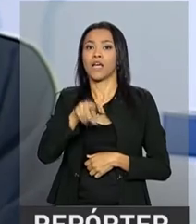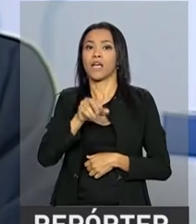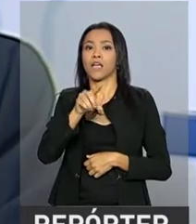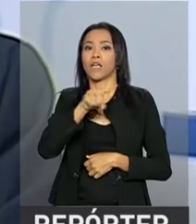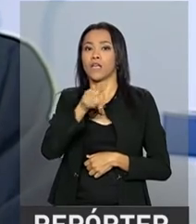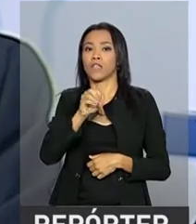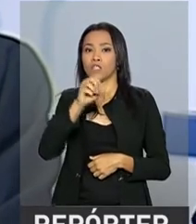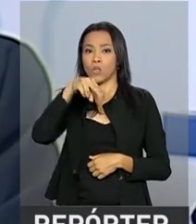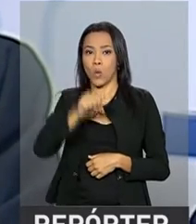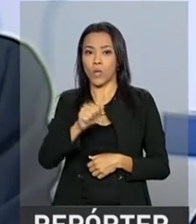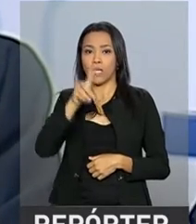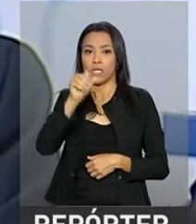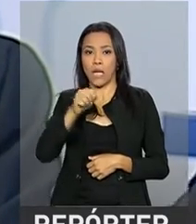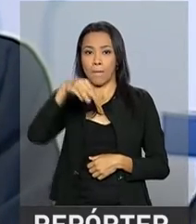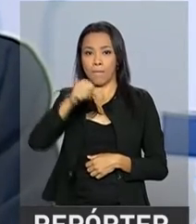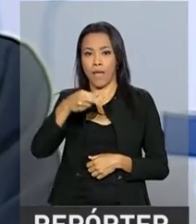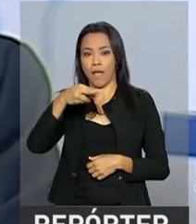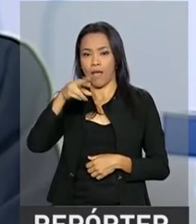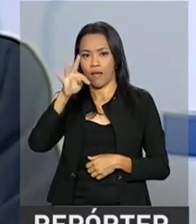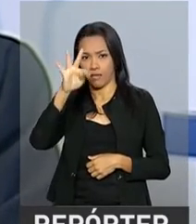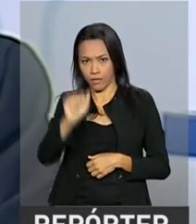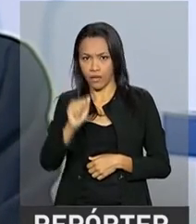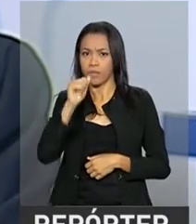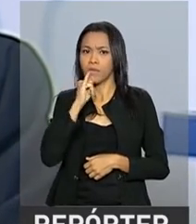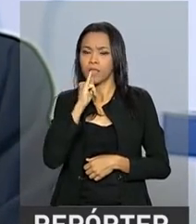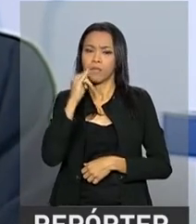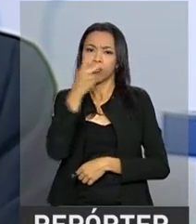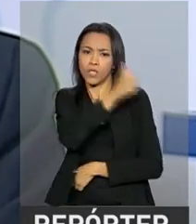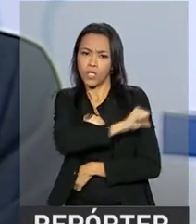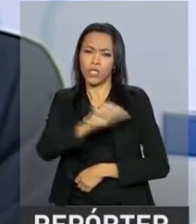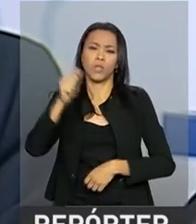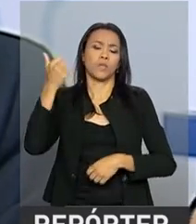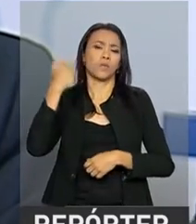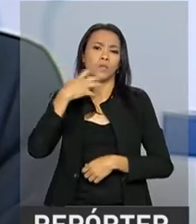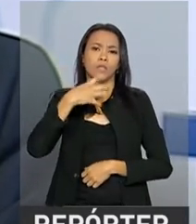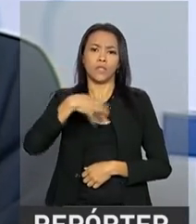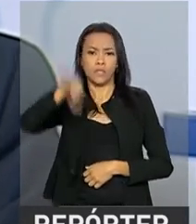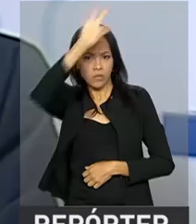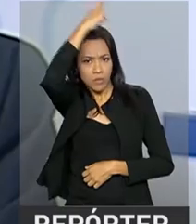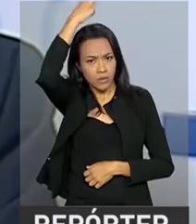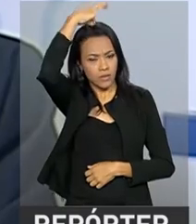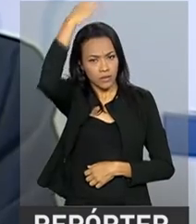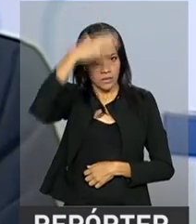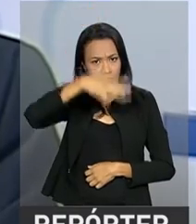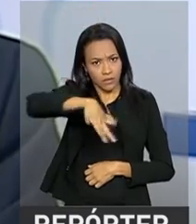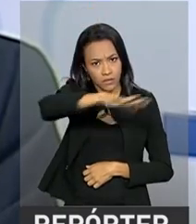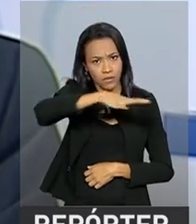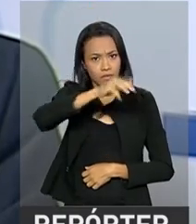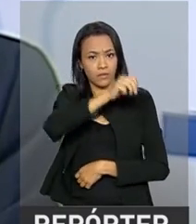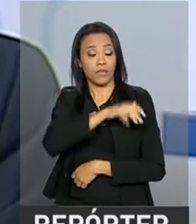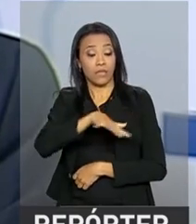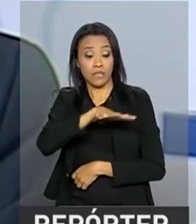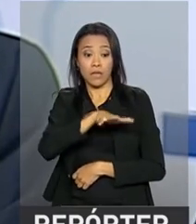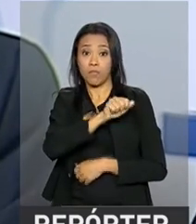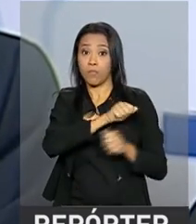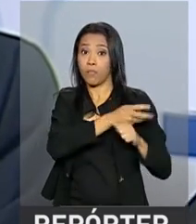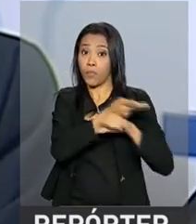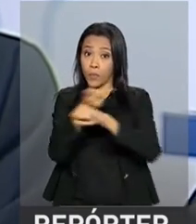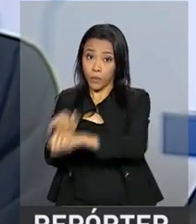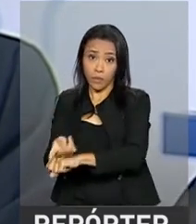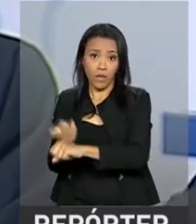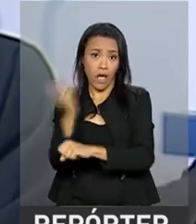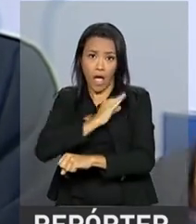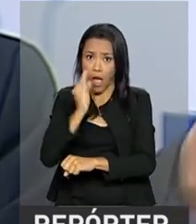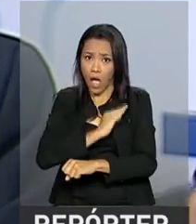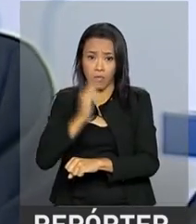ali, Espírito Santo, Rio de Janeiro, aquela região é onde as pessoas devem procurar o mais rápido possível se vacinar. Não tem pressa, pode